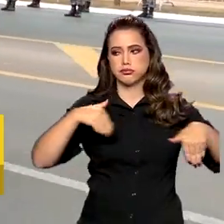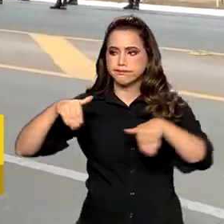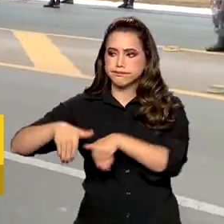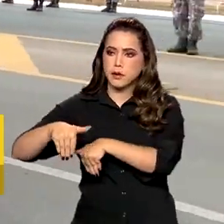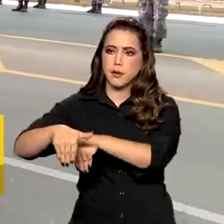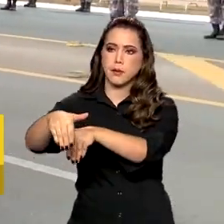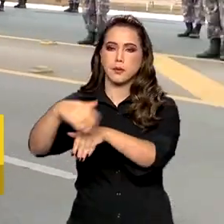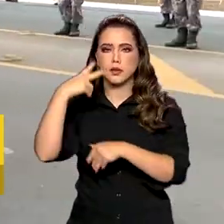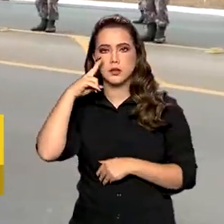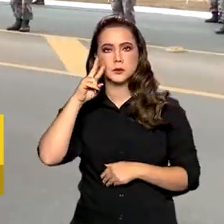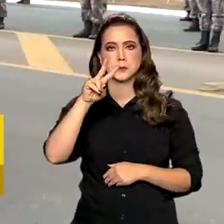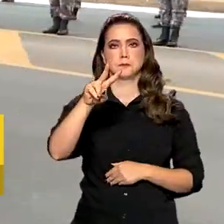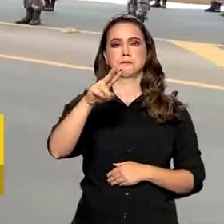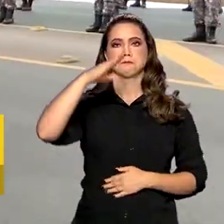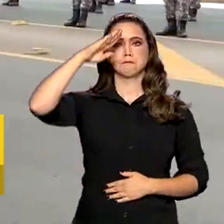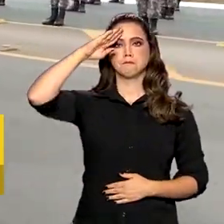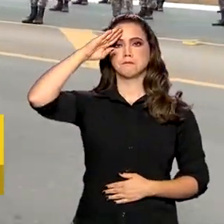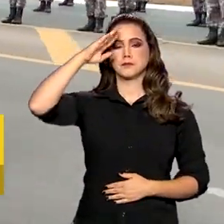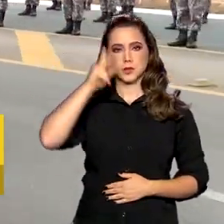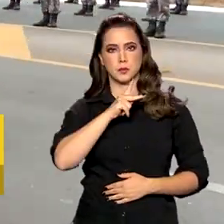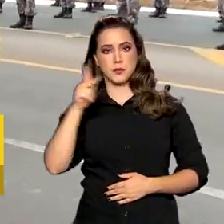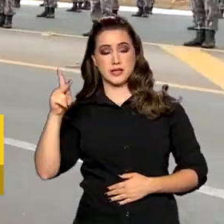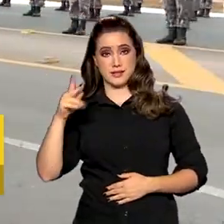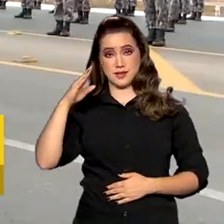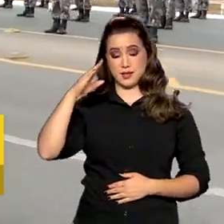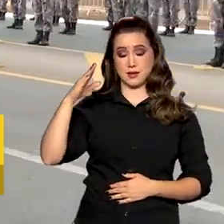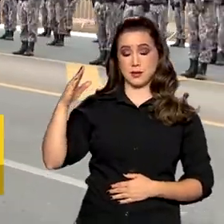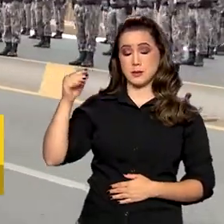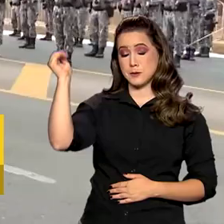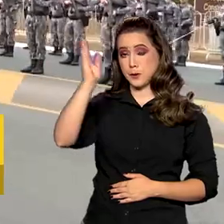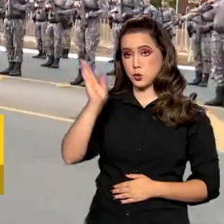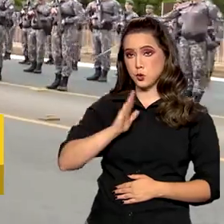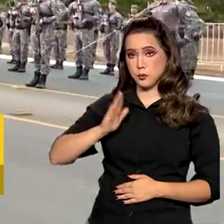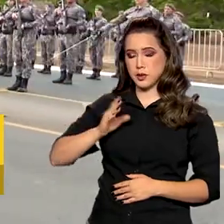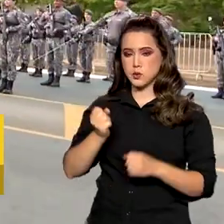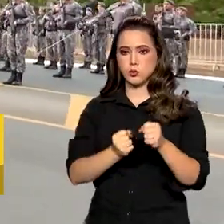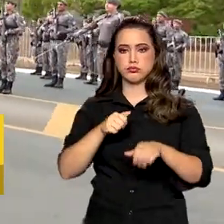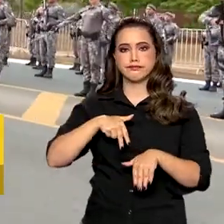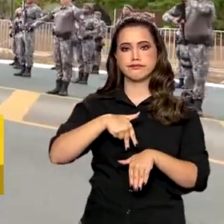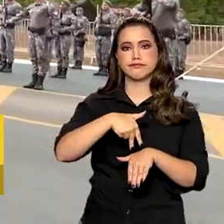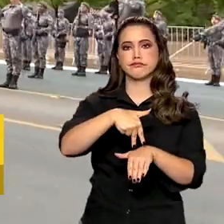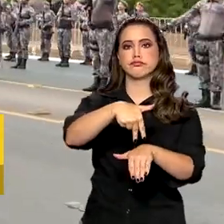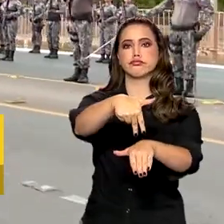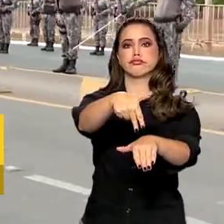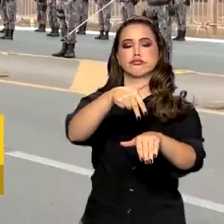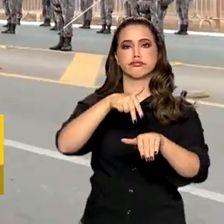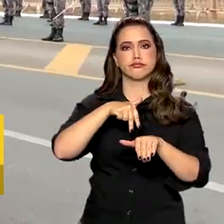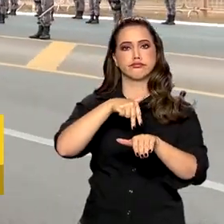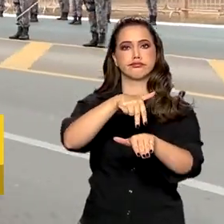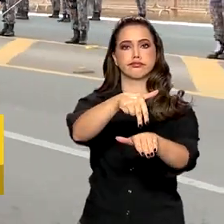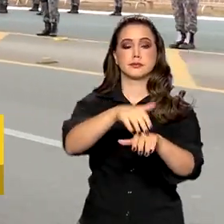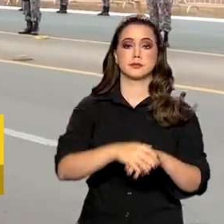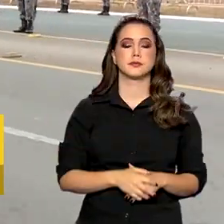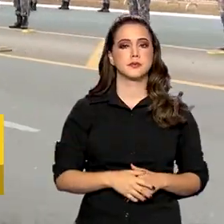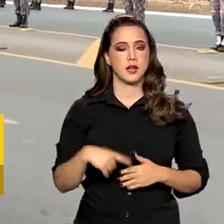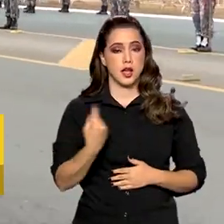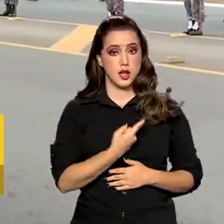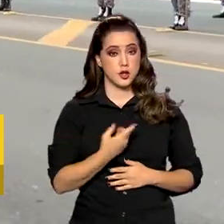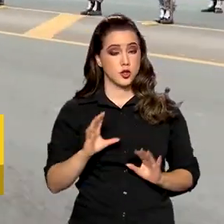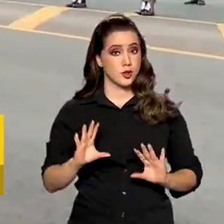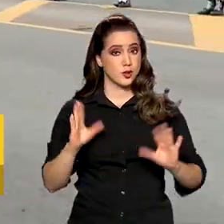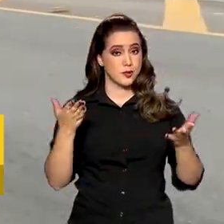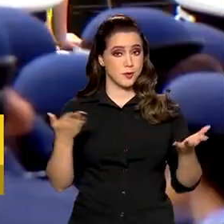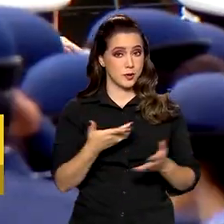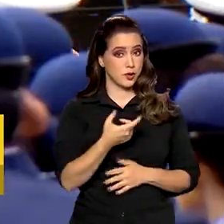A gente segue acompanhando, portanto, aqui a cerimônia do 7 de setembro, esse bicentenário, né, da independência do Brasil,